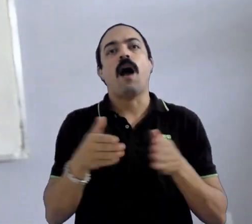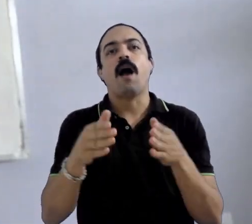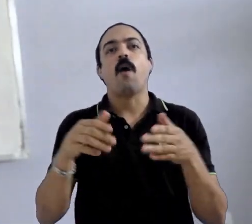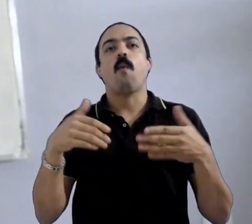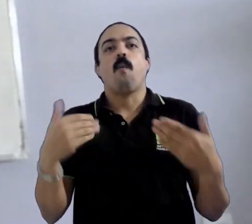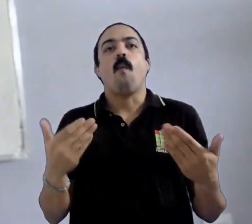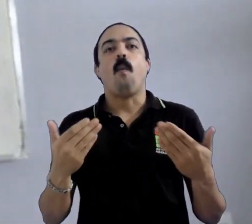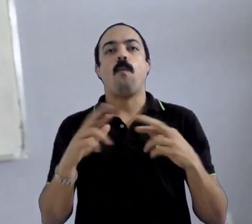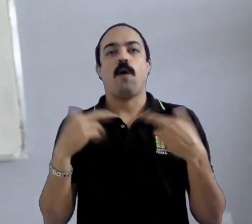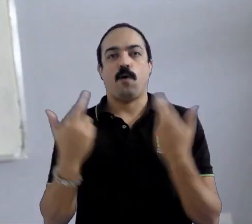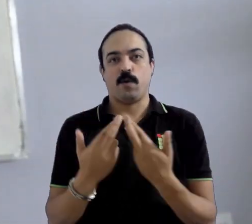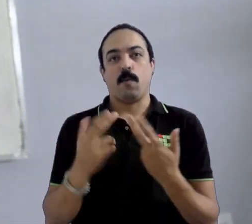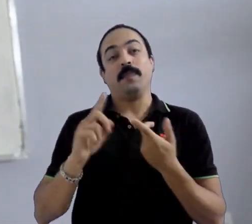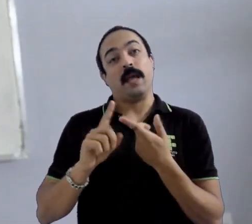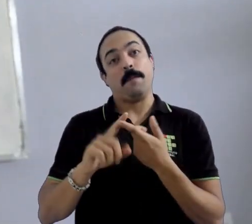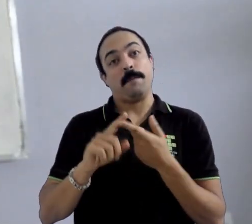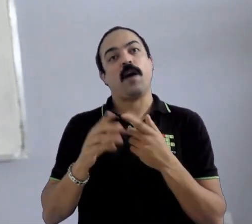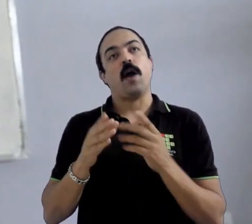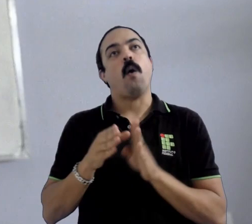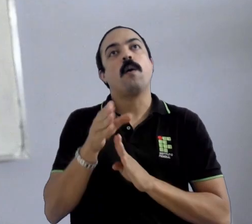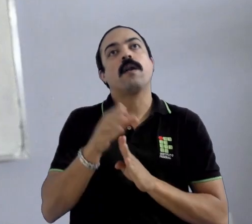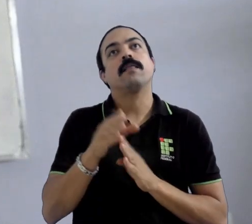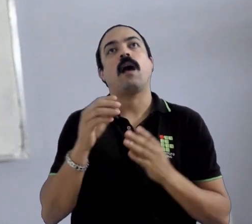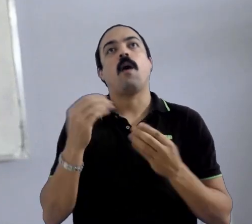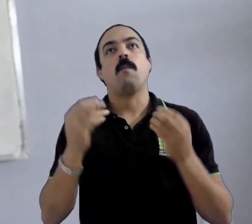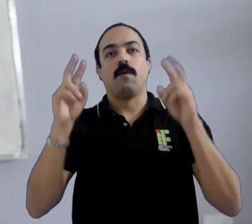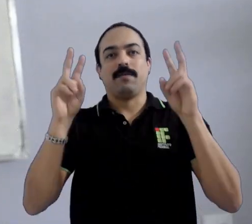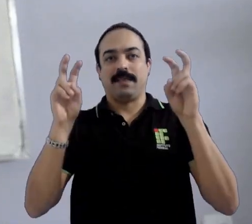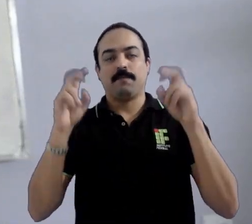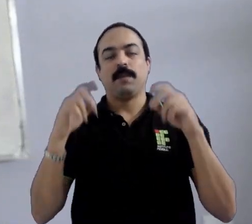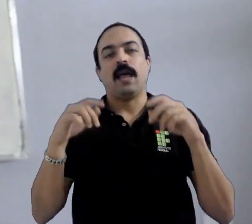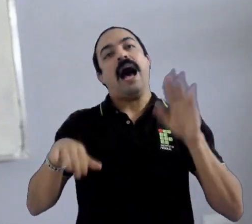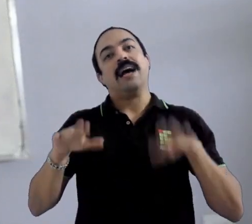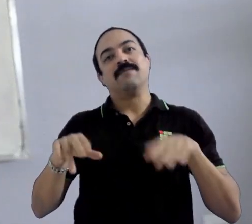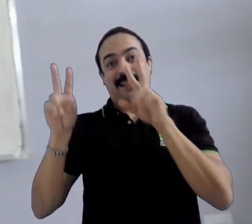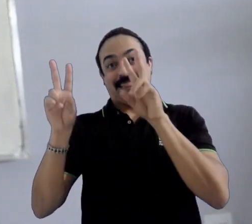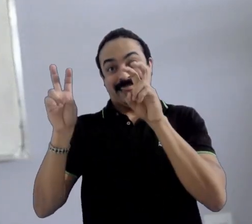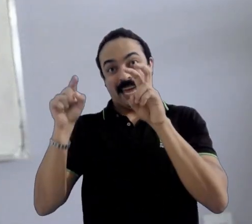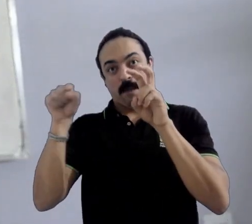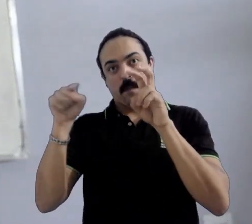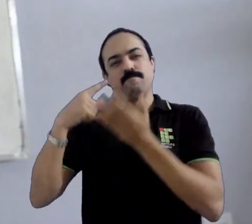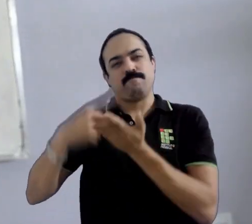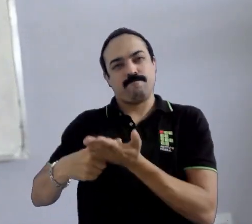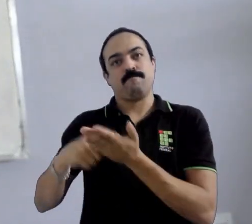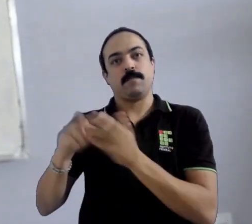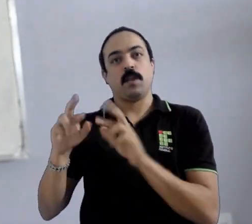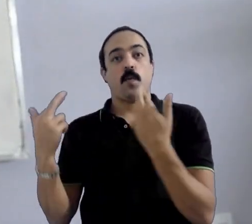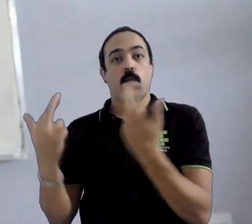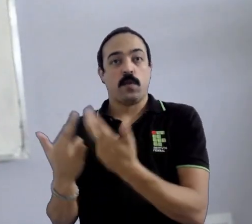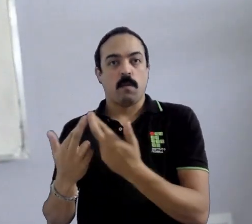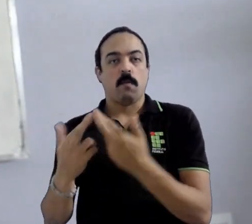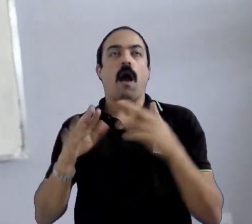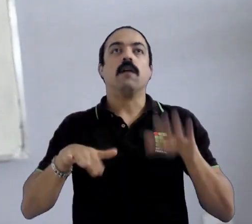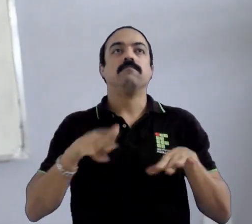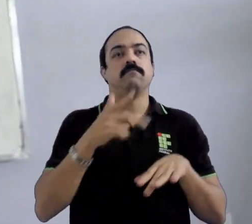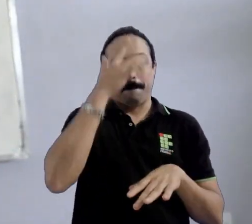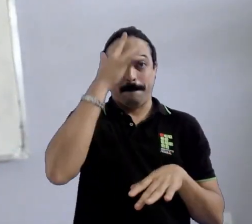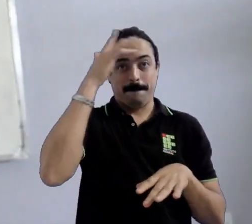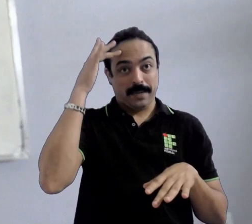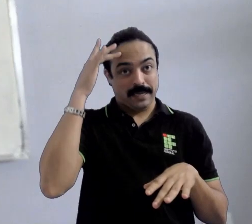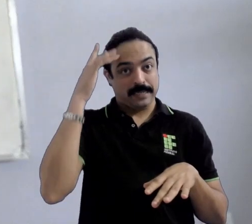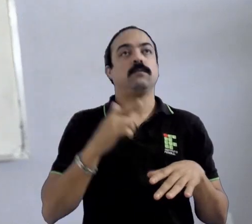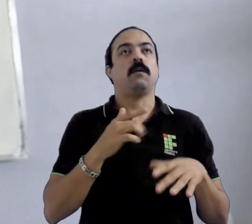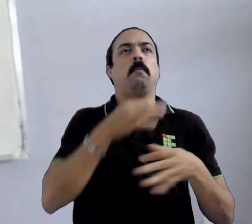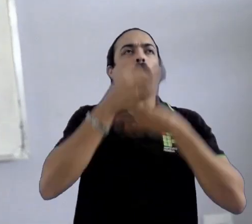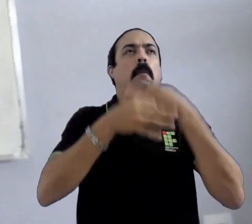o assunto dela. E a gente tem a tentação muitas vezes de mudar o assunto da reunião. E isso precisa ser evitado em